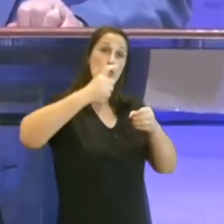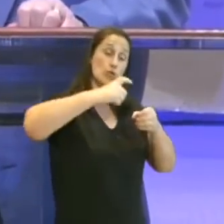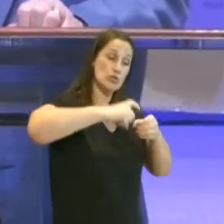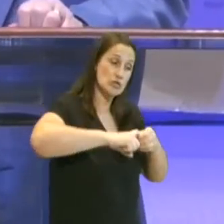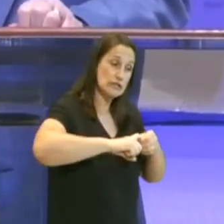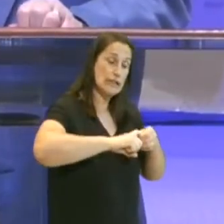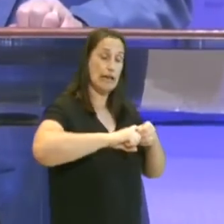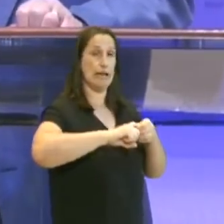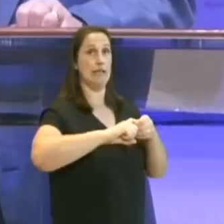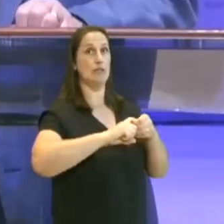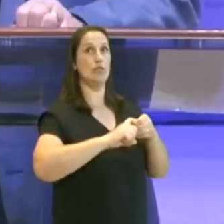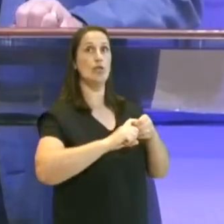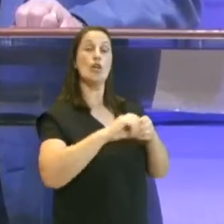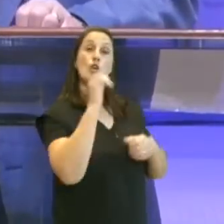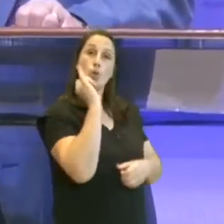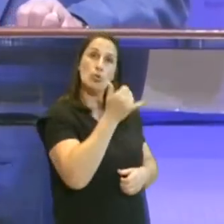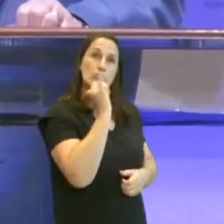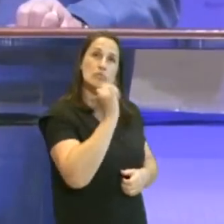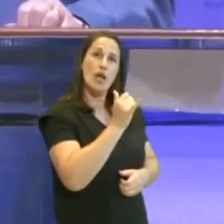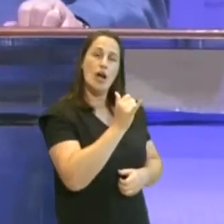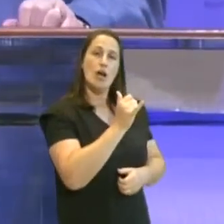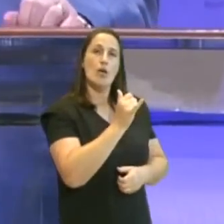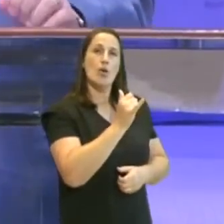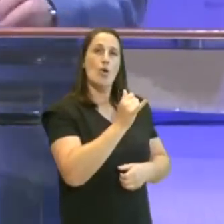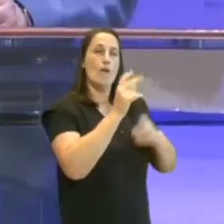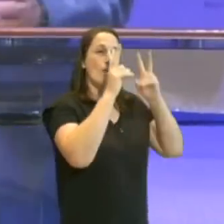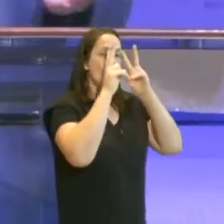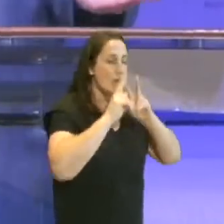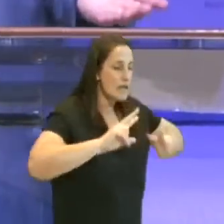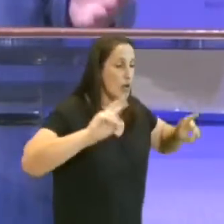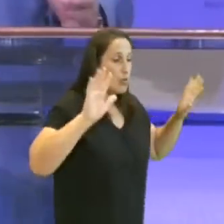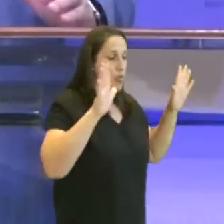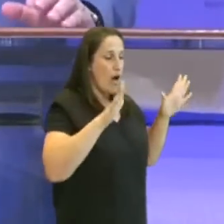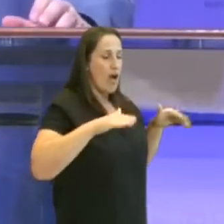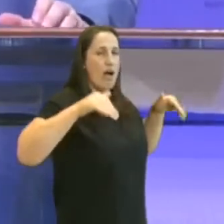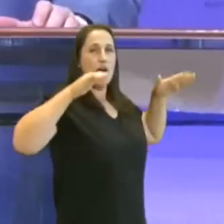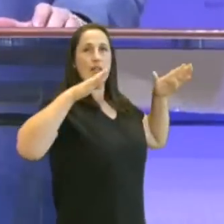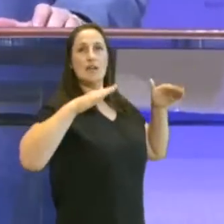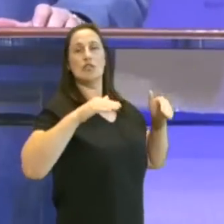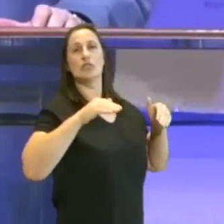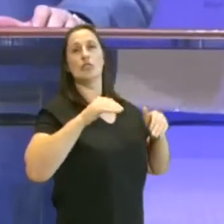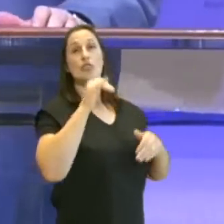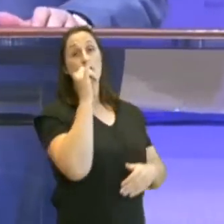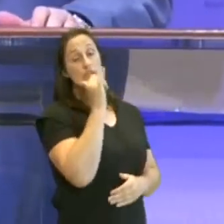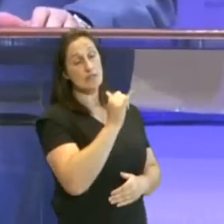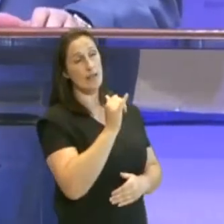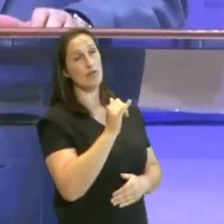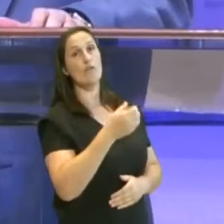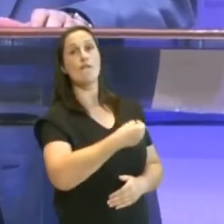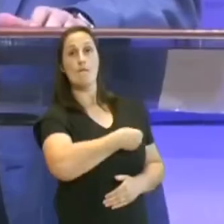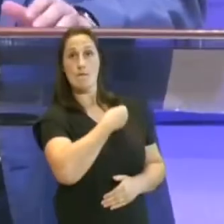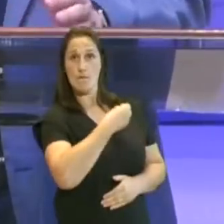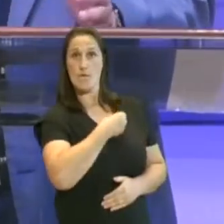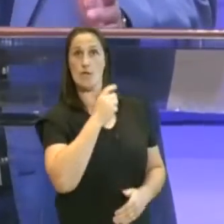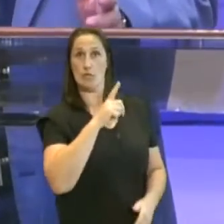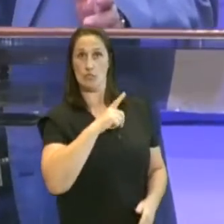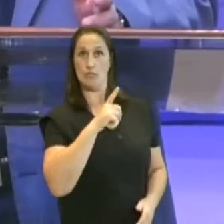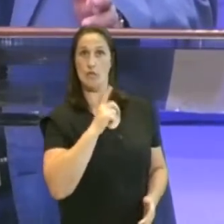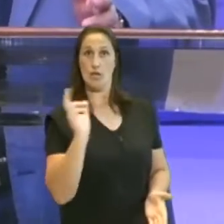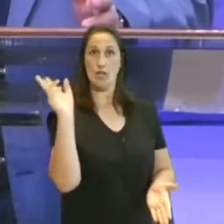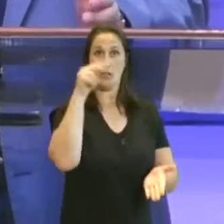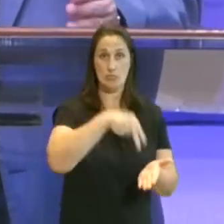tido uma visão de anjos que disseram que ele está vivo. Alguns dos nossos companheiros foram